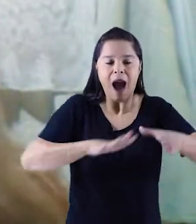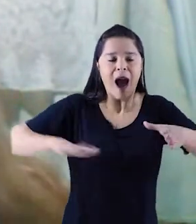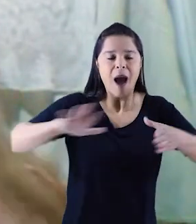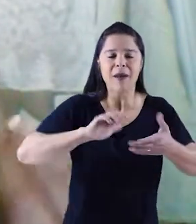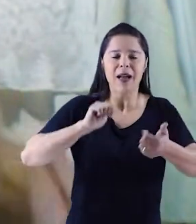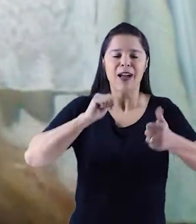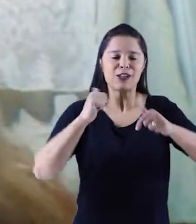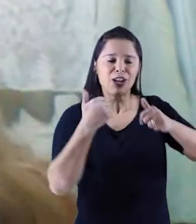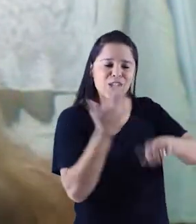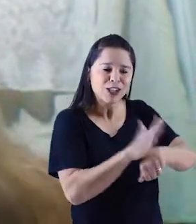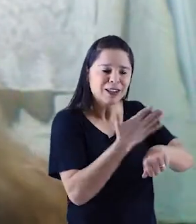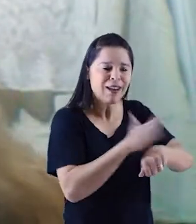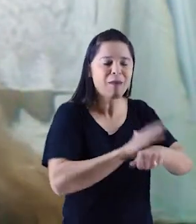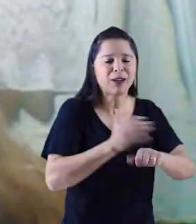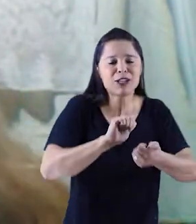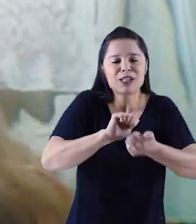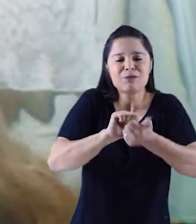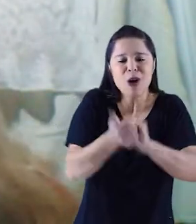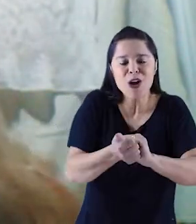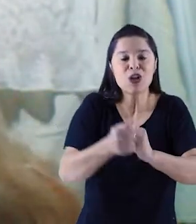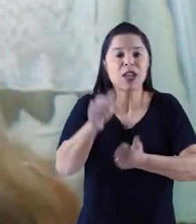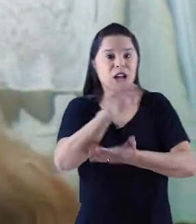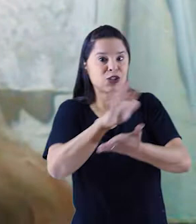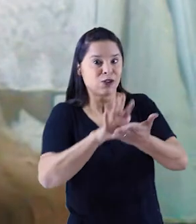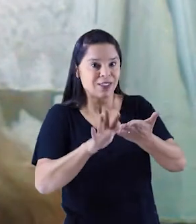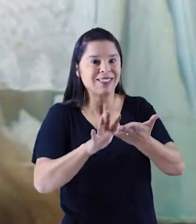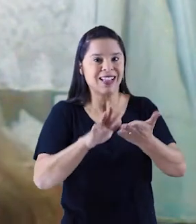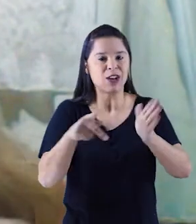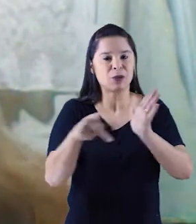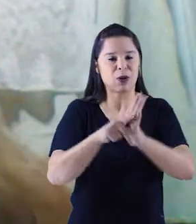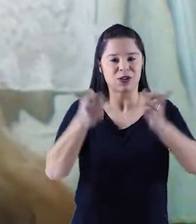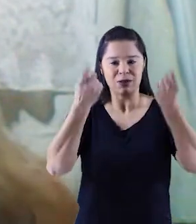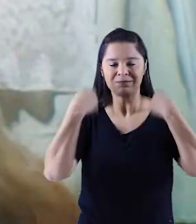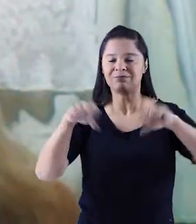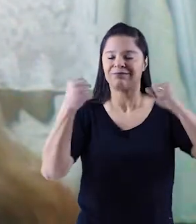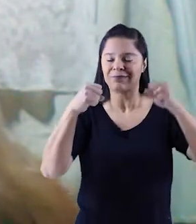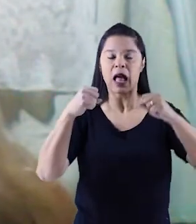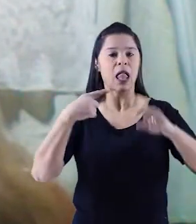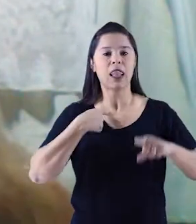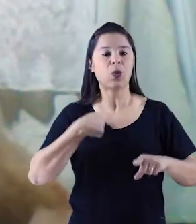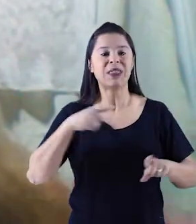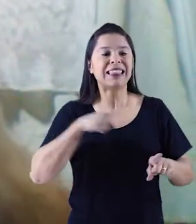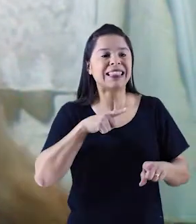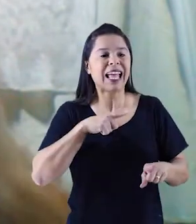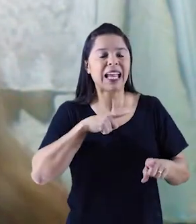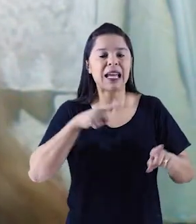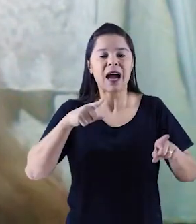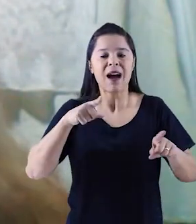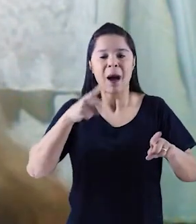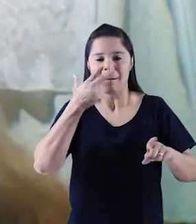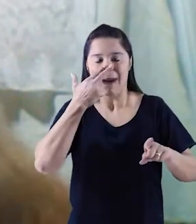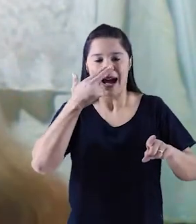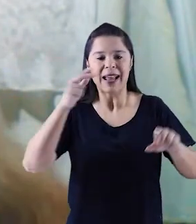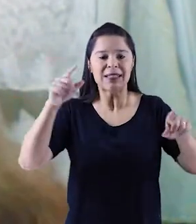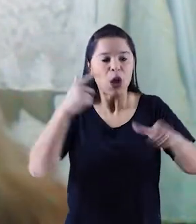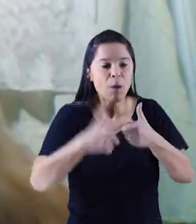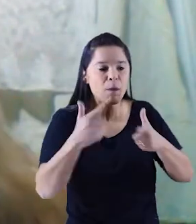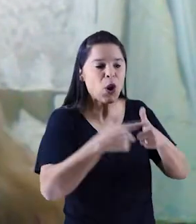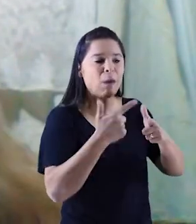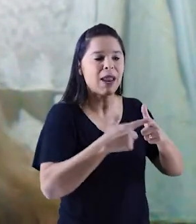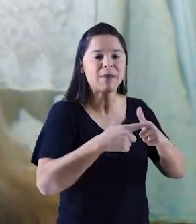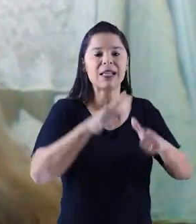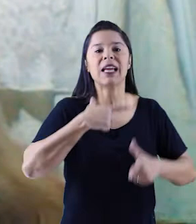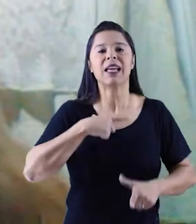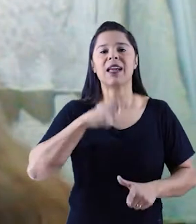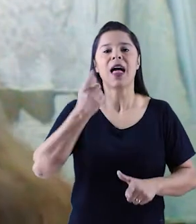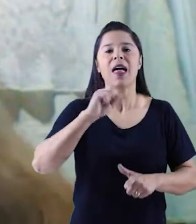de treinamento esportivo ou da atividade física não venha quebrar, não venha usurpar o direito dos